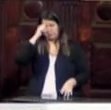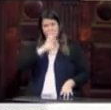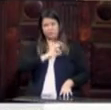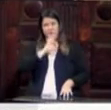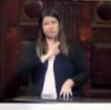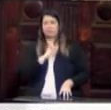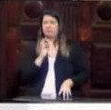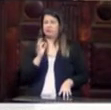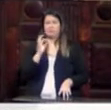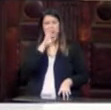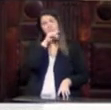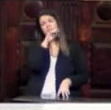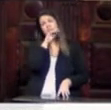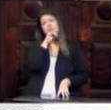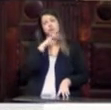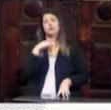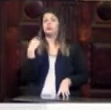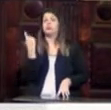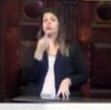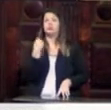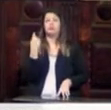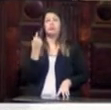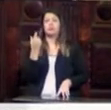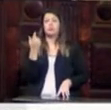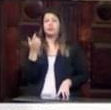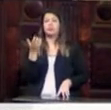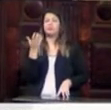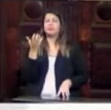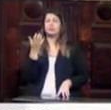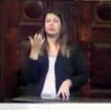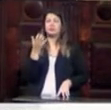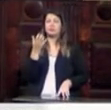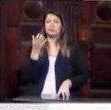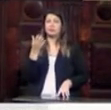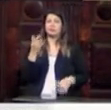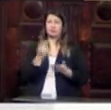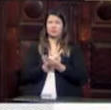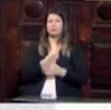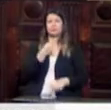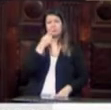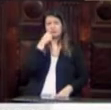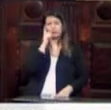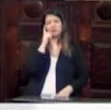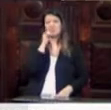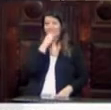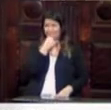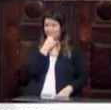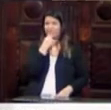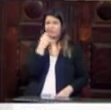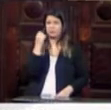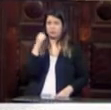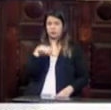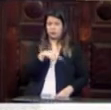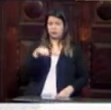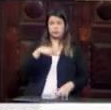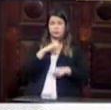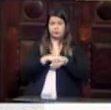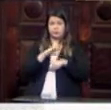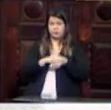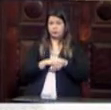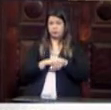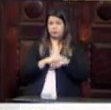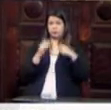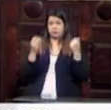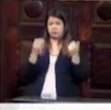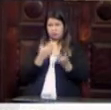populares. E não é para isso que o Parlamento existe. É muito triste o episódio que a gente viveu ontem aqui. Enfim, não fomos nós da oposição que fomos